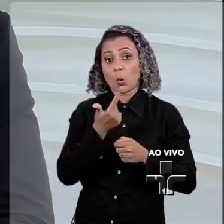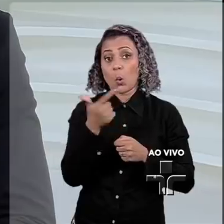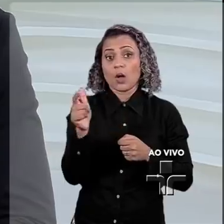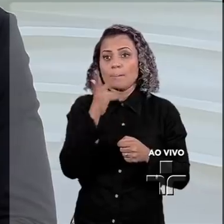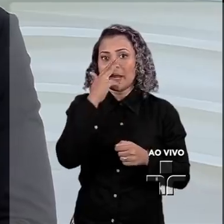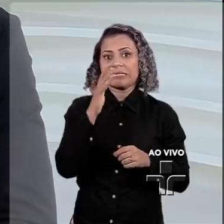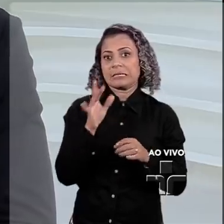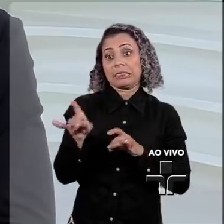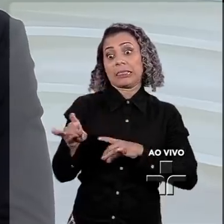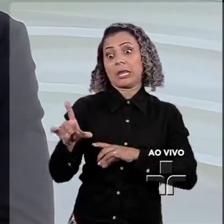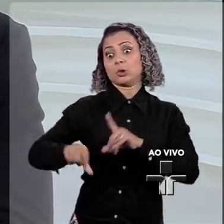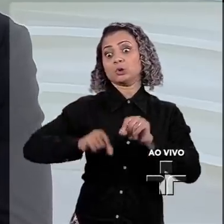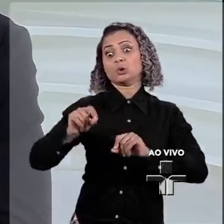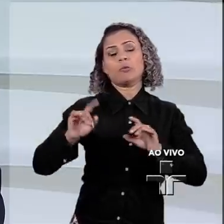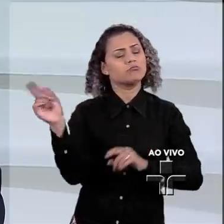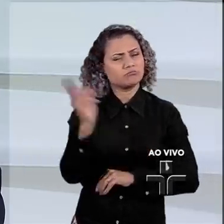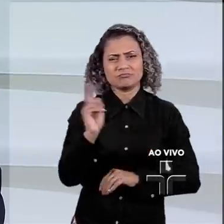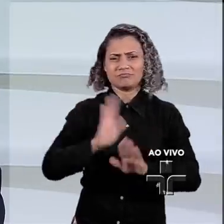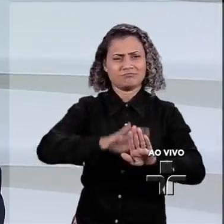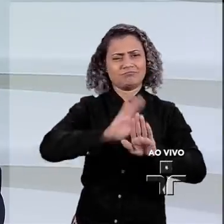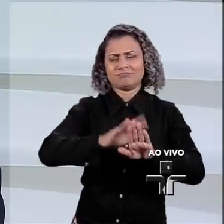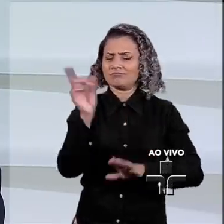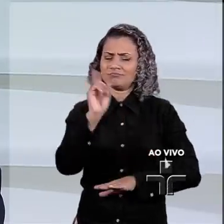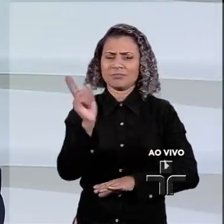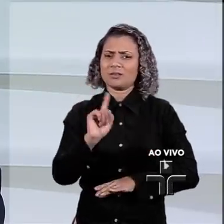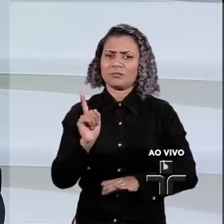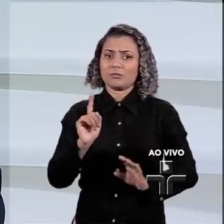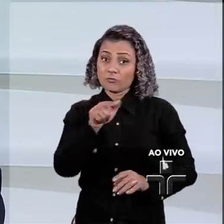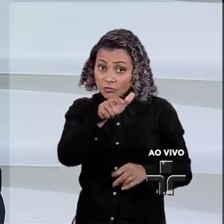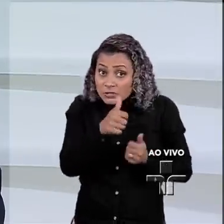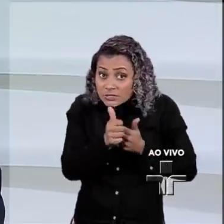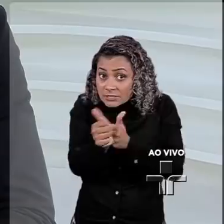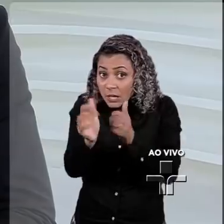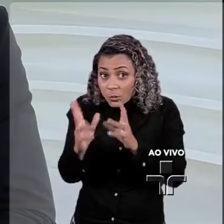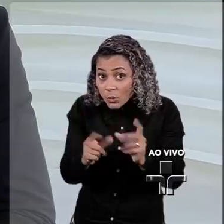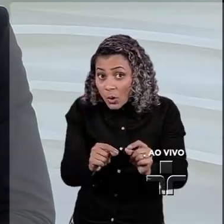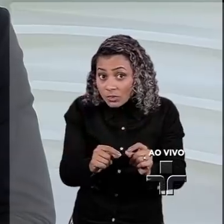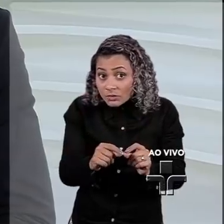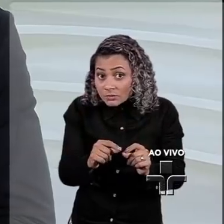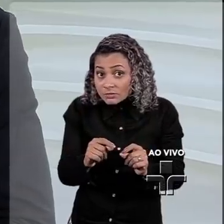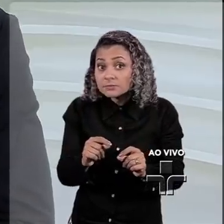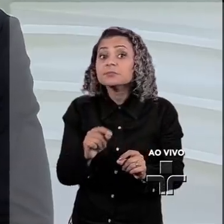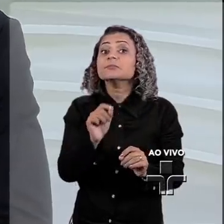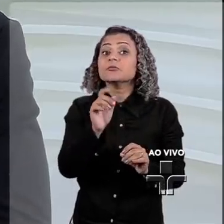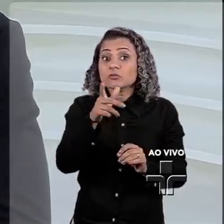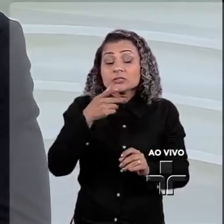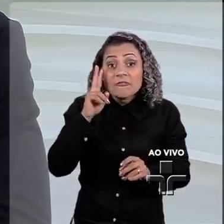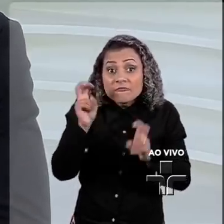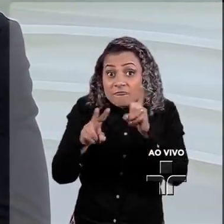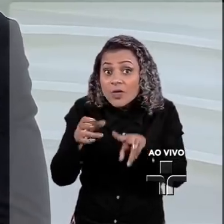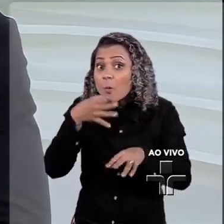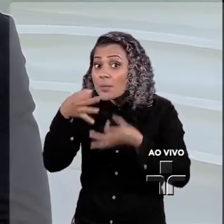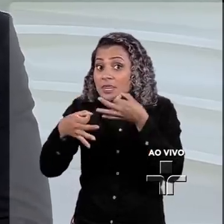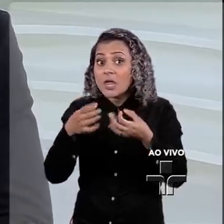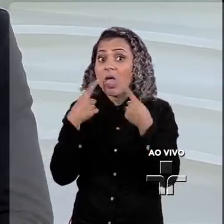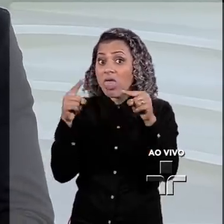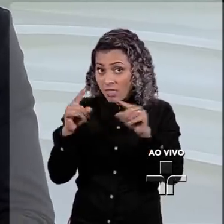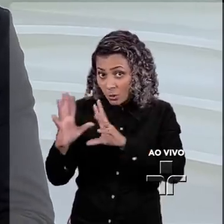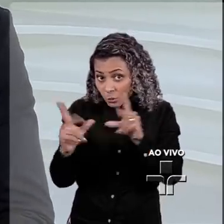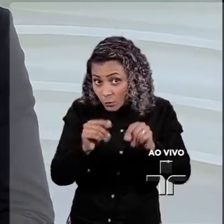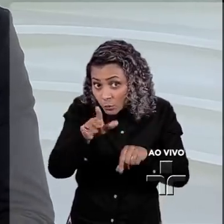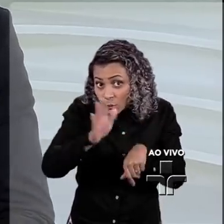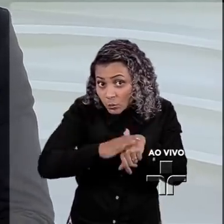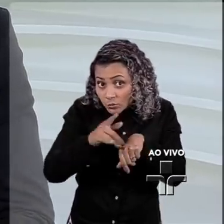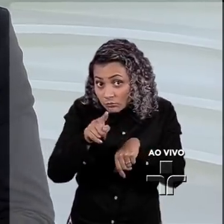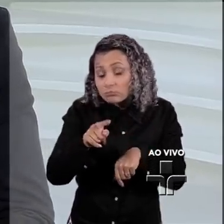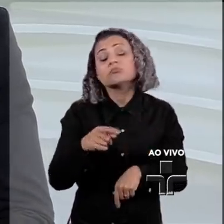disso. Você segue todas? Houve a reclamação que a população faz no Twitter e tal? No Twitter